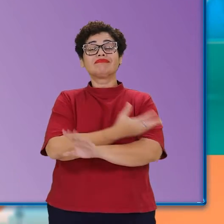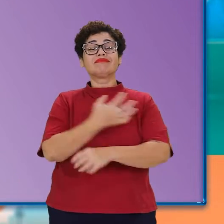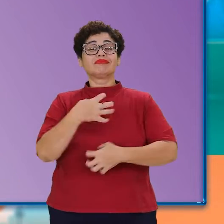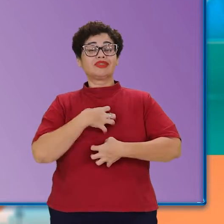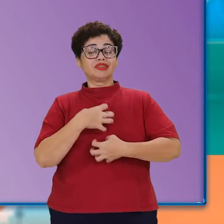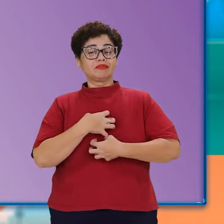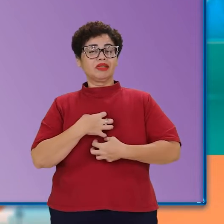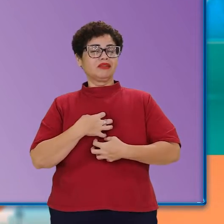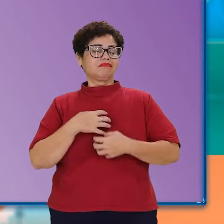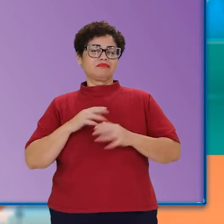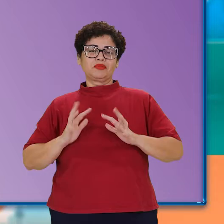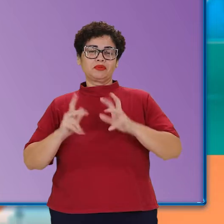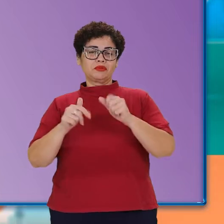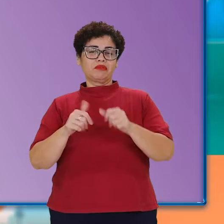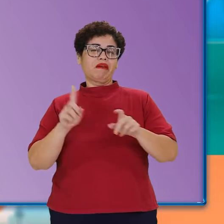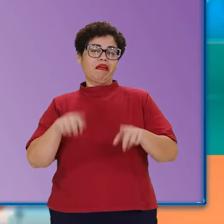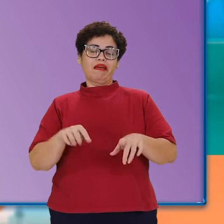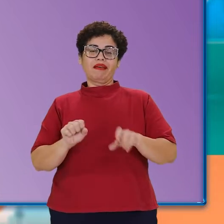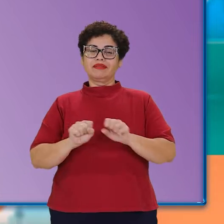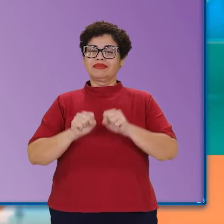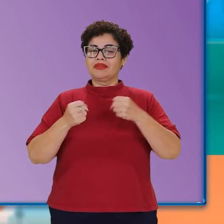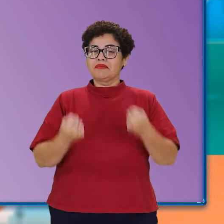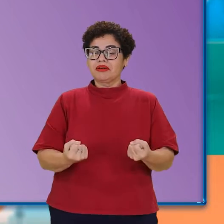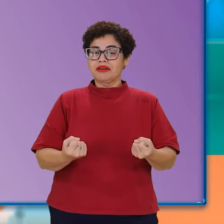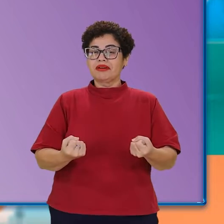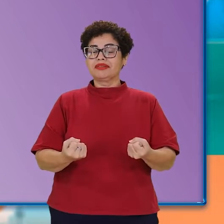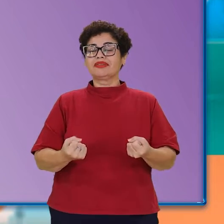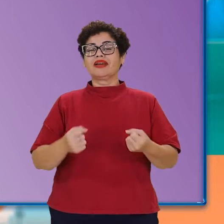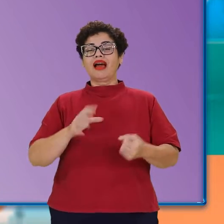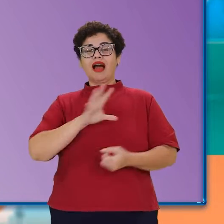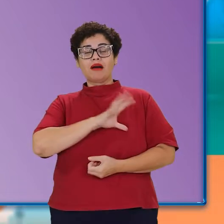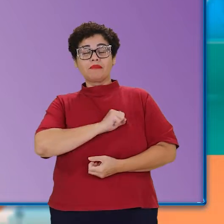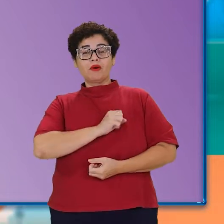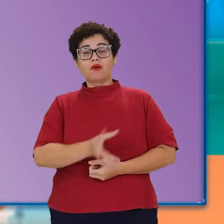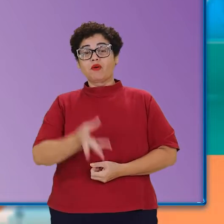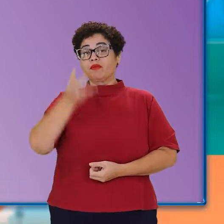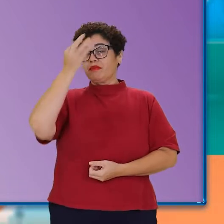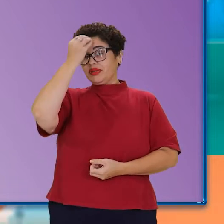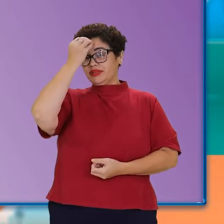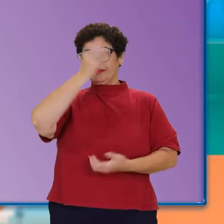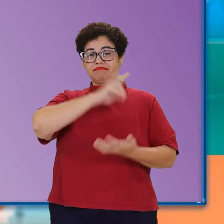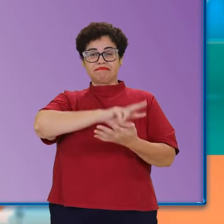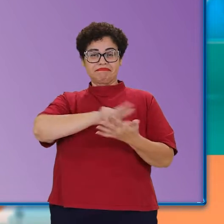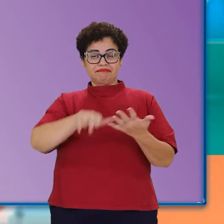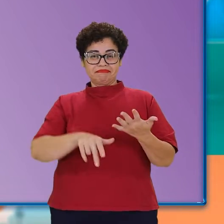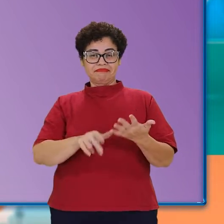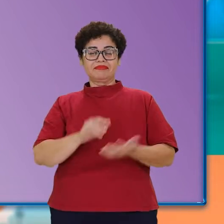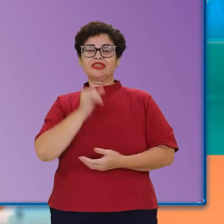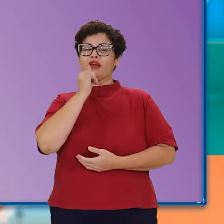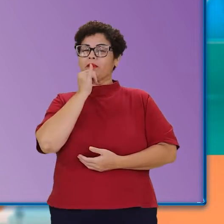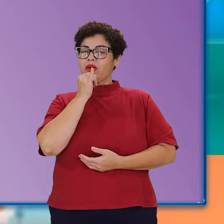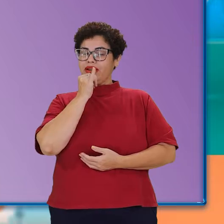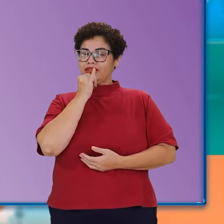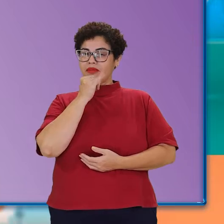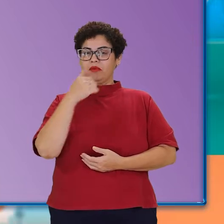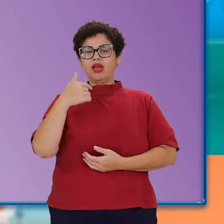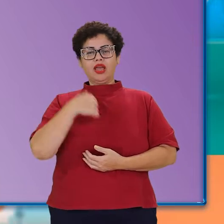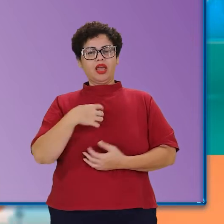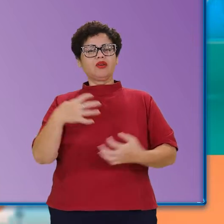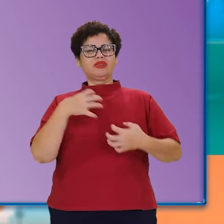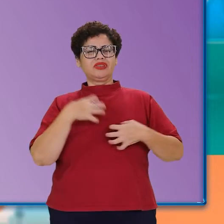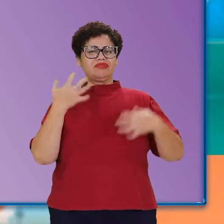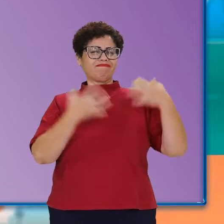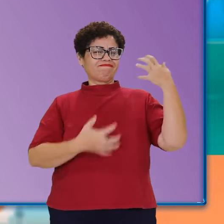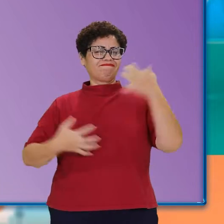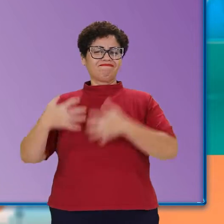Nossas necessidades universais como segurança, amor, compreensão, etc. Por